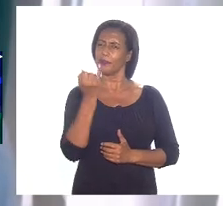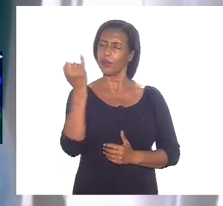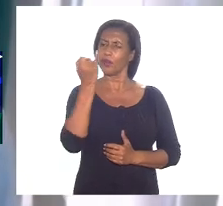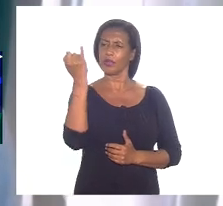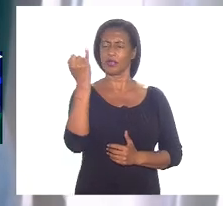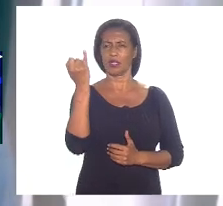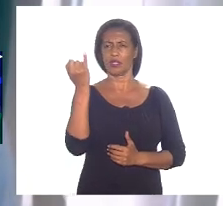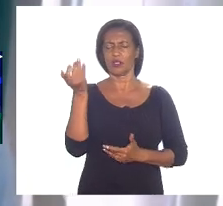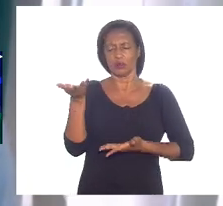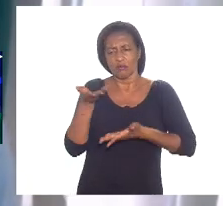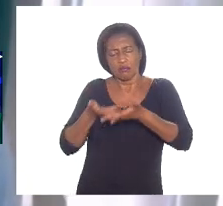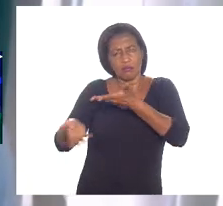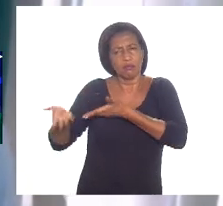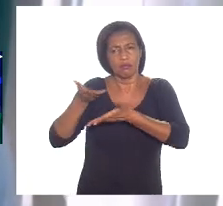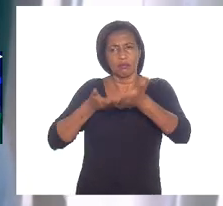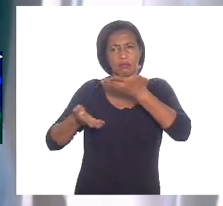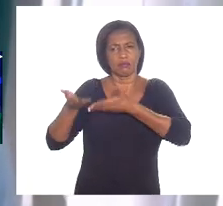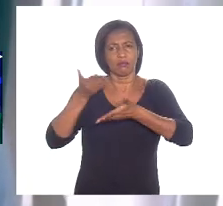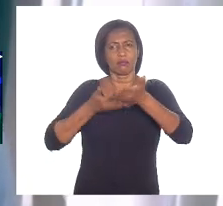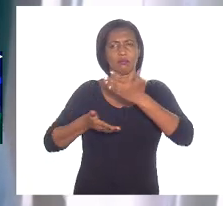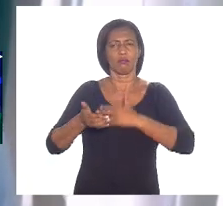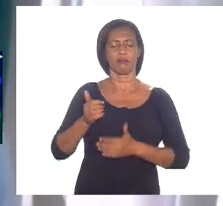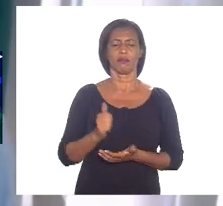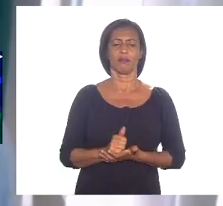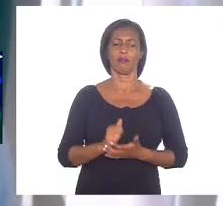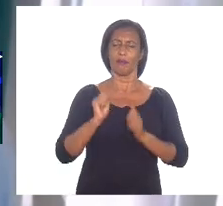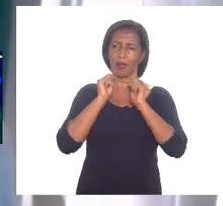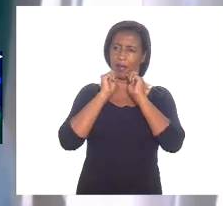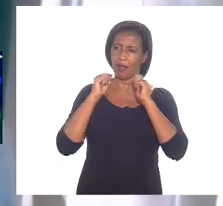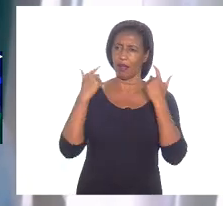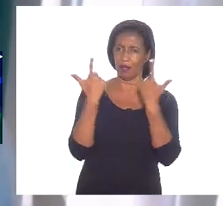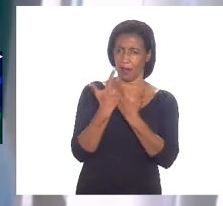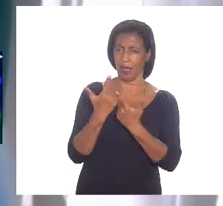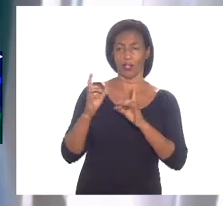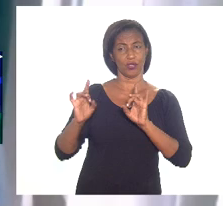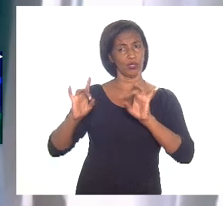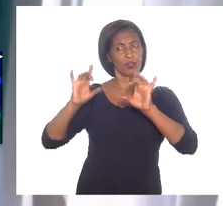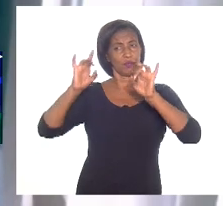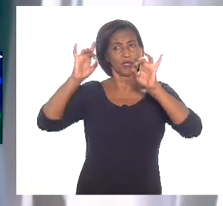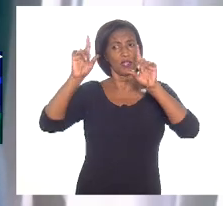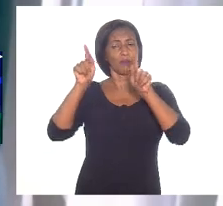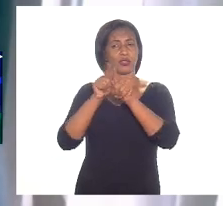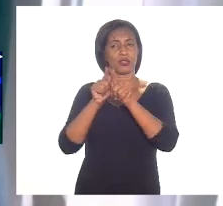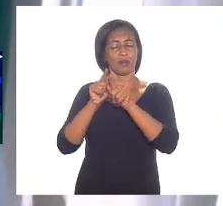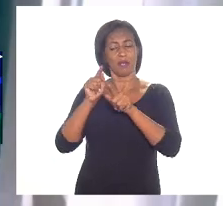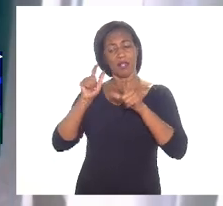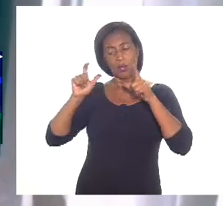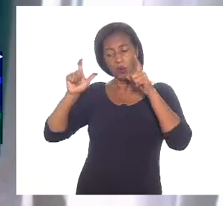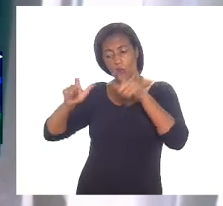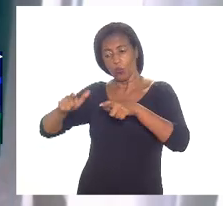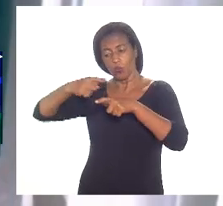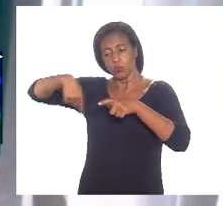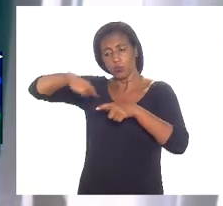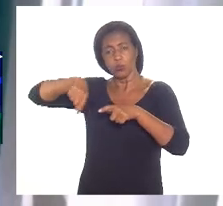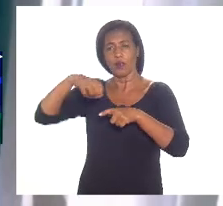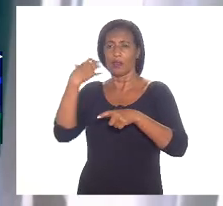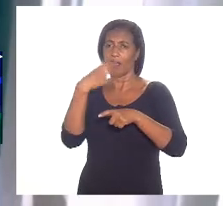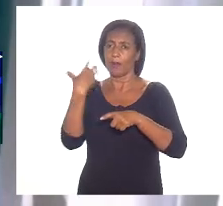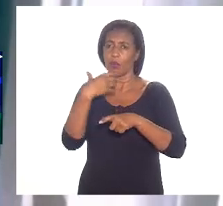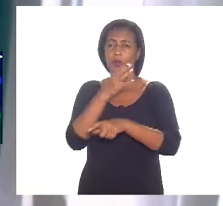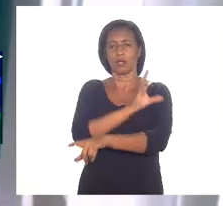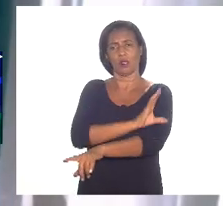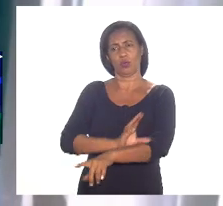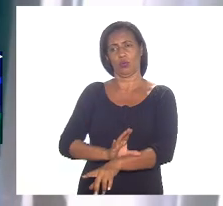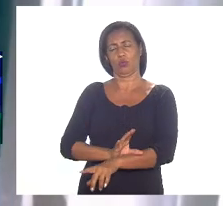de cooperação entre haja conexão tipo de está tudo disse especialmente no campo da cultura especialmente no campo da música popular